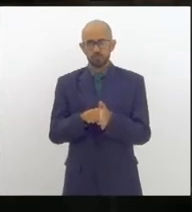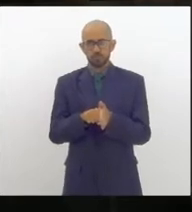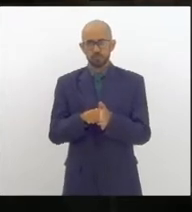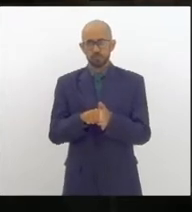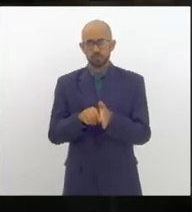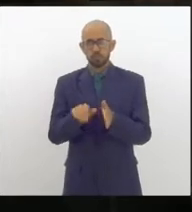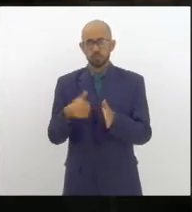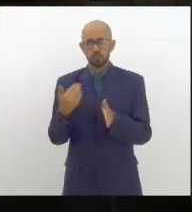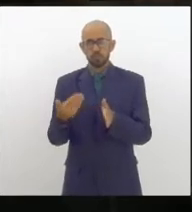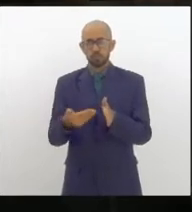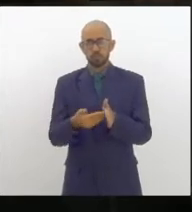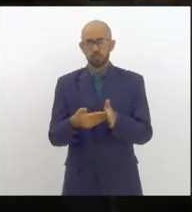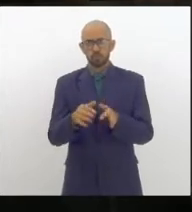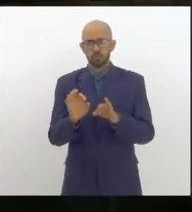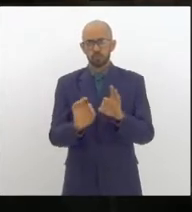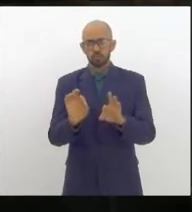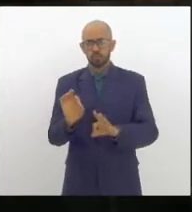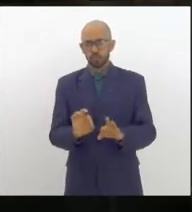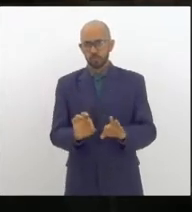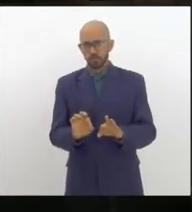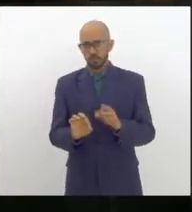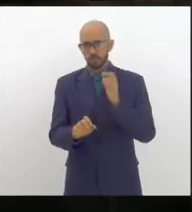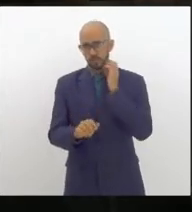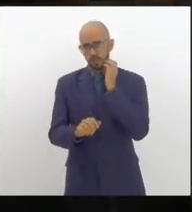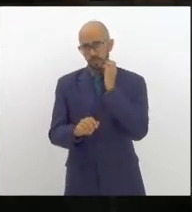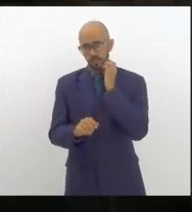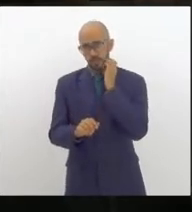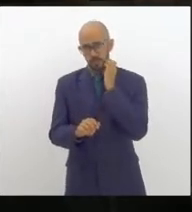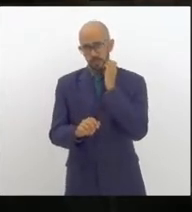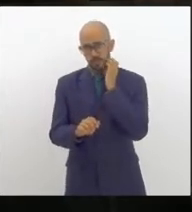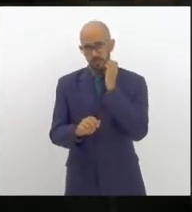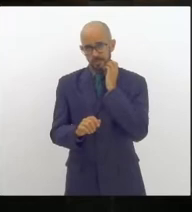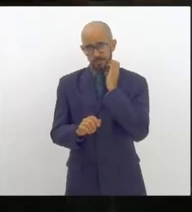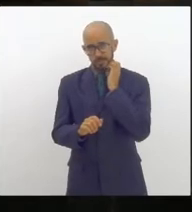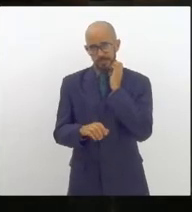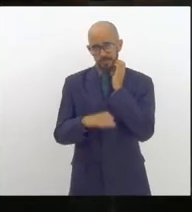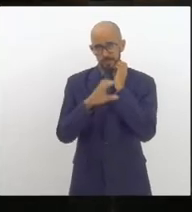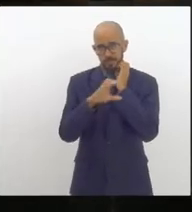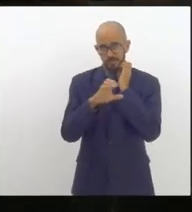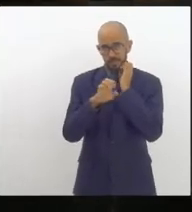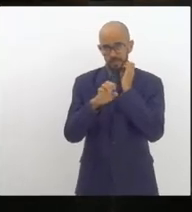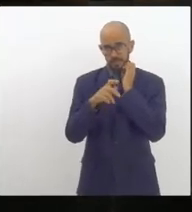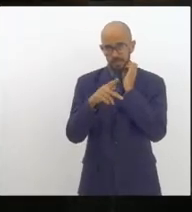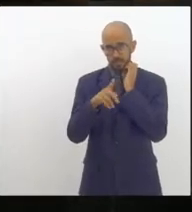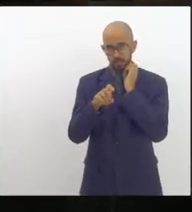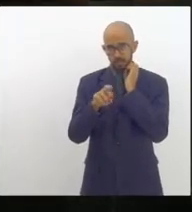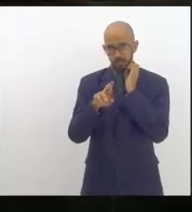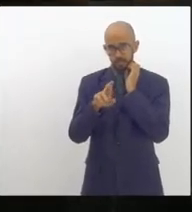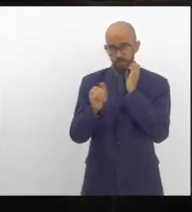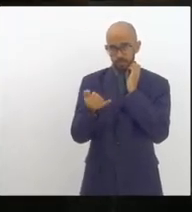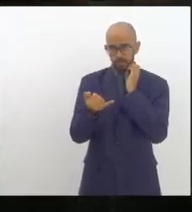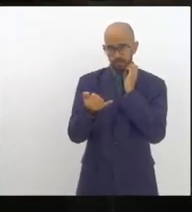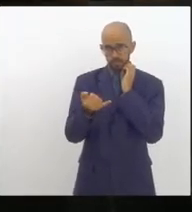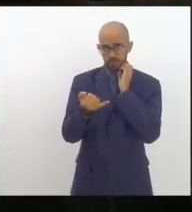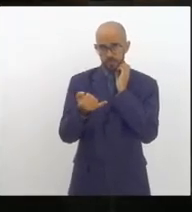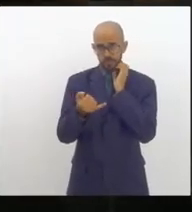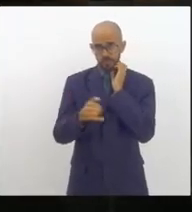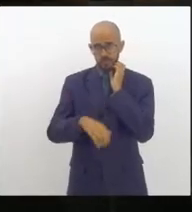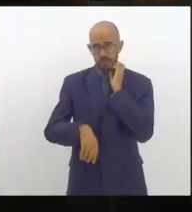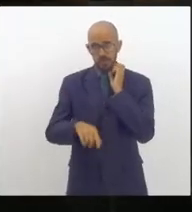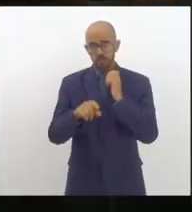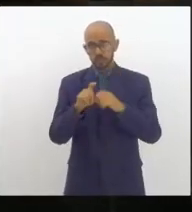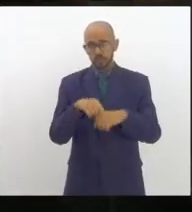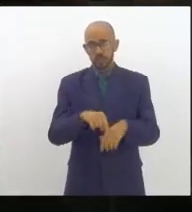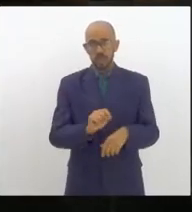todos os projetos realizados pela ceperj ceterj a